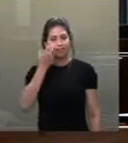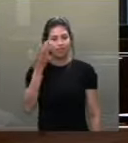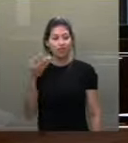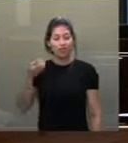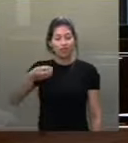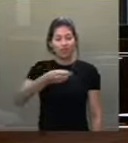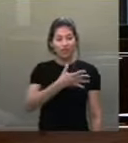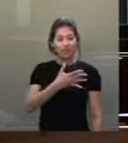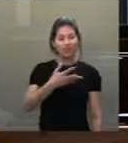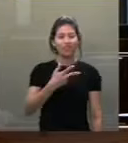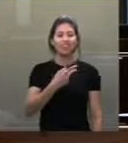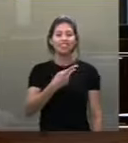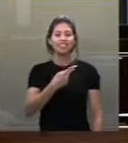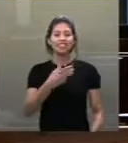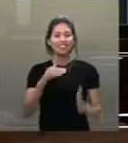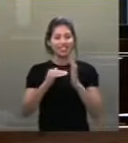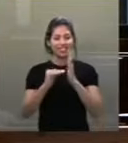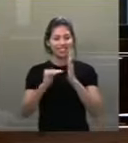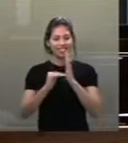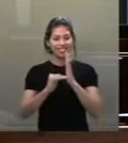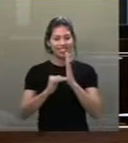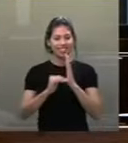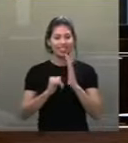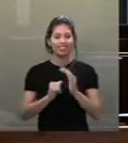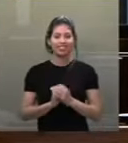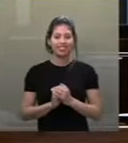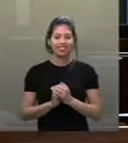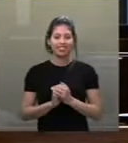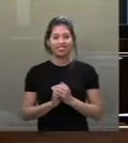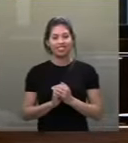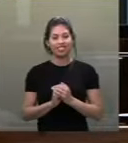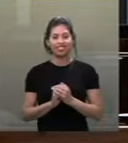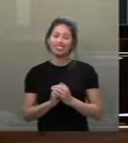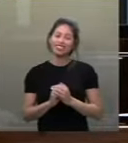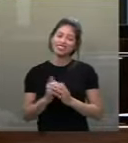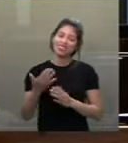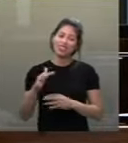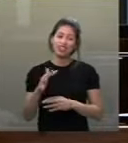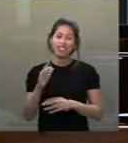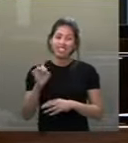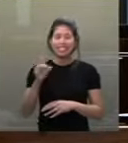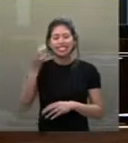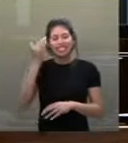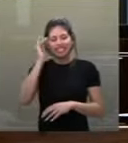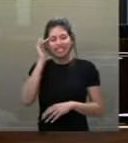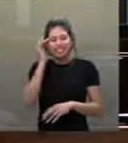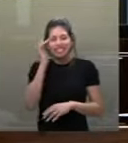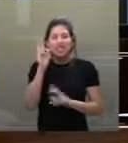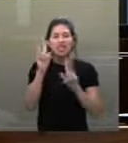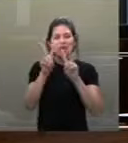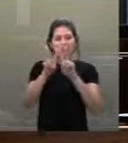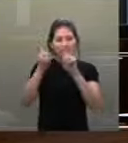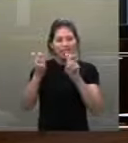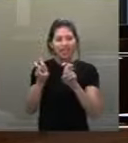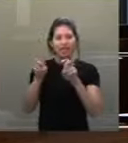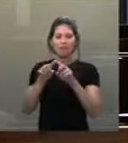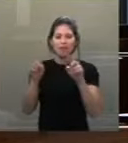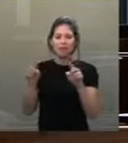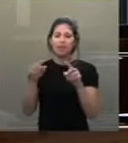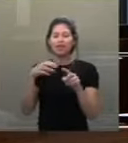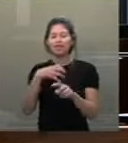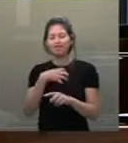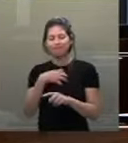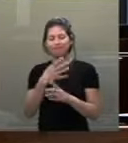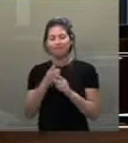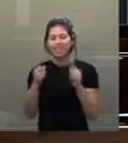no Senado, talvez um pouco entendido desse assunto, mas nem tanto, porque estava até um pouco